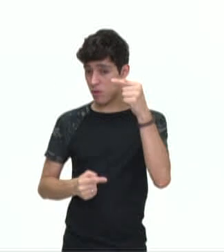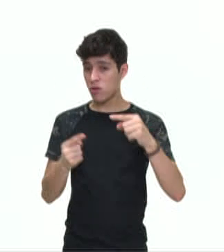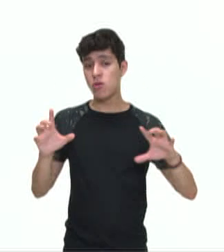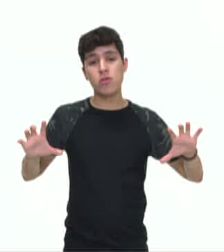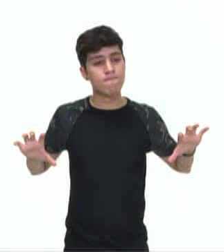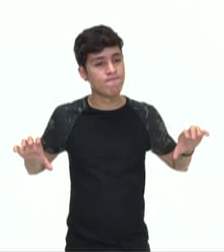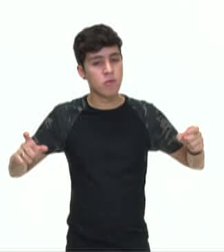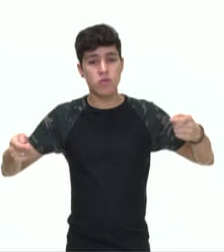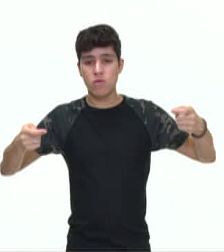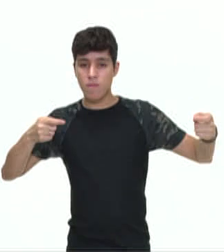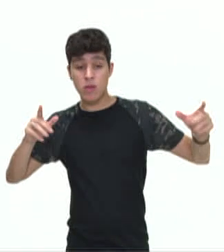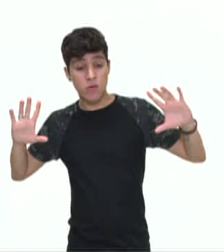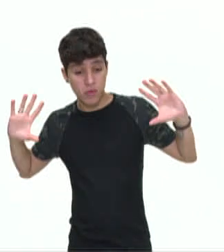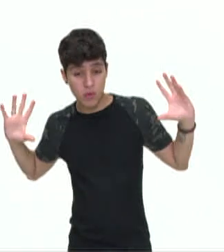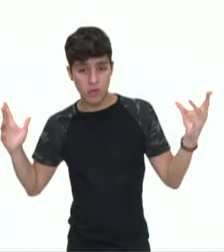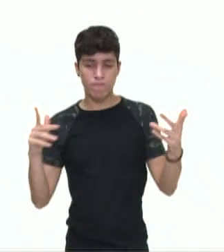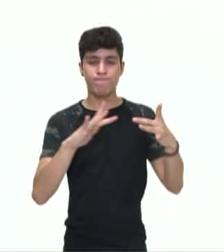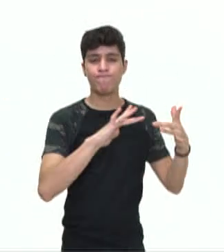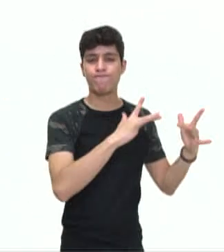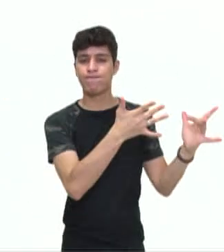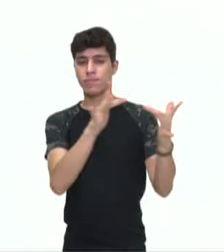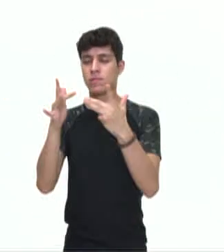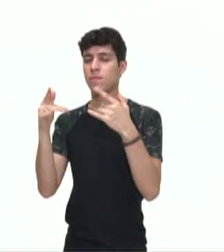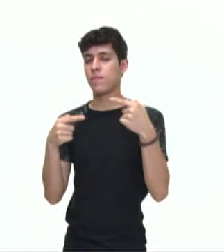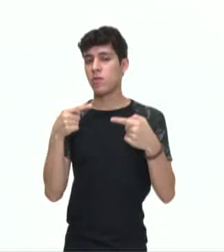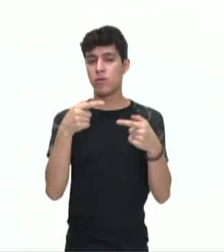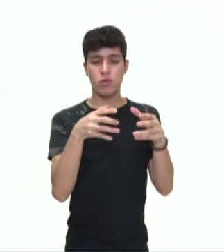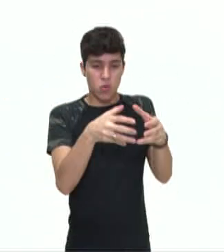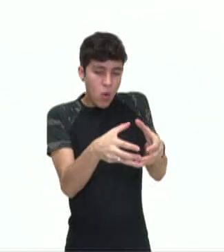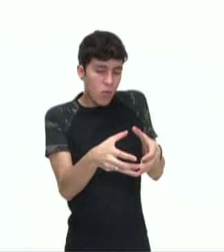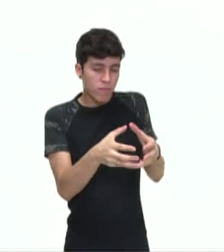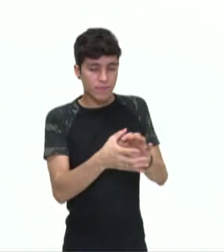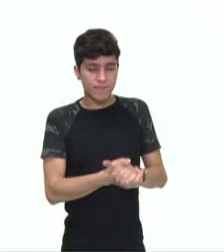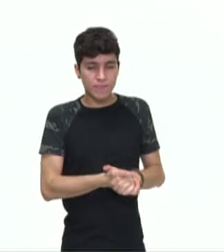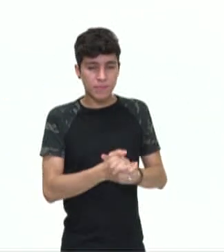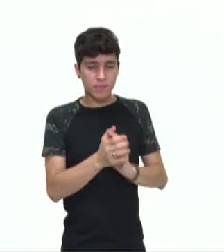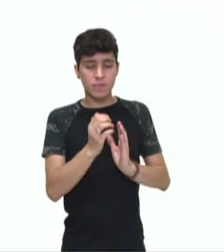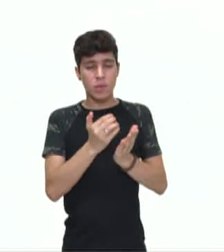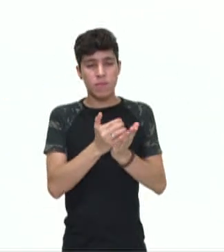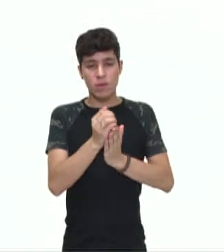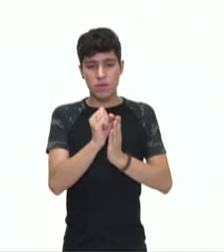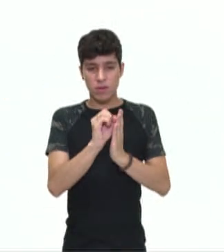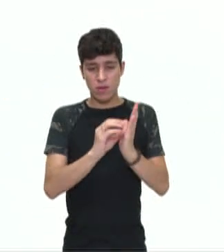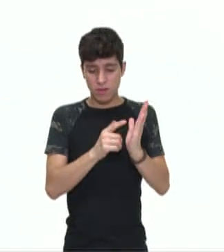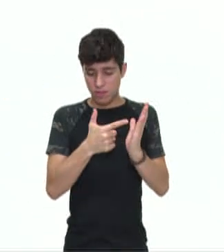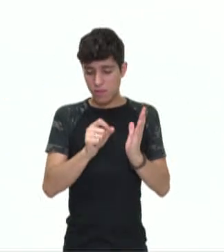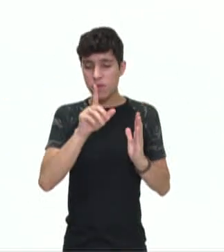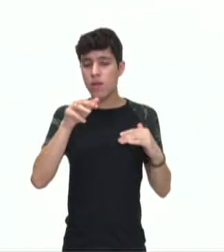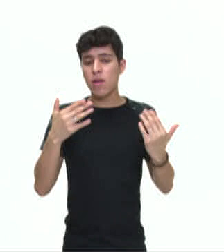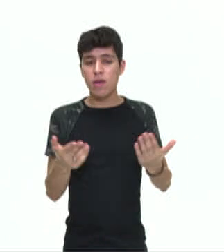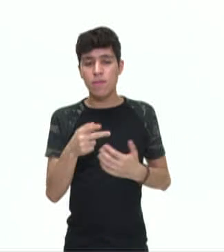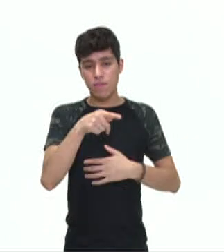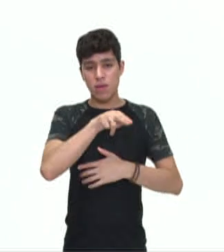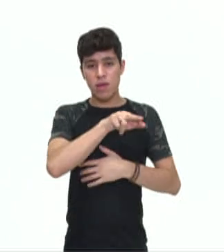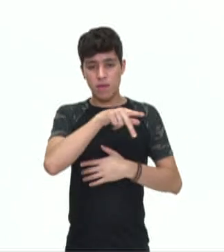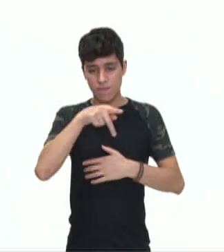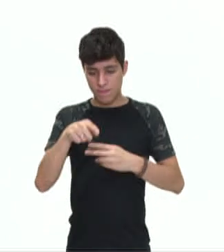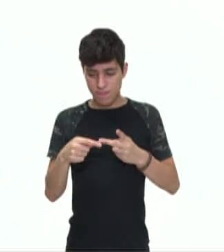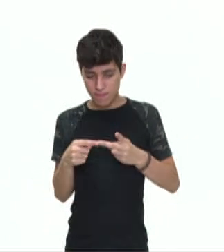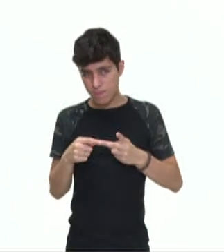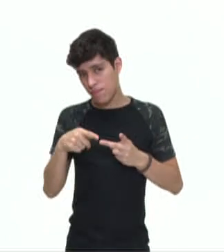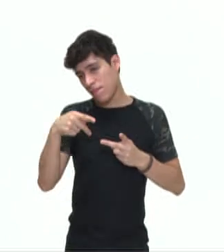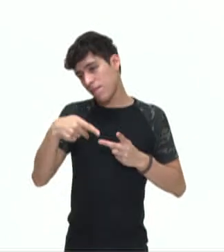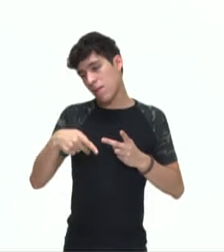dos acordos e conchavos políticos das oligarquias, no início do século XX no Brasil, eram o PRP e